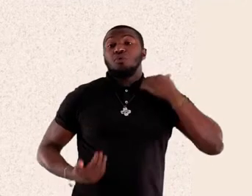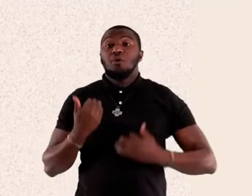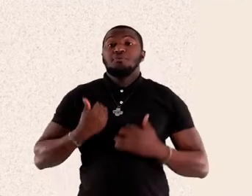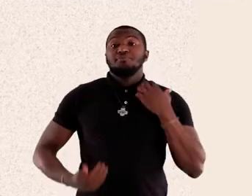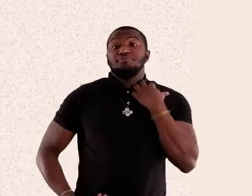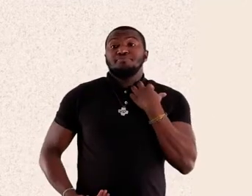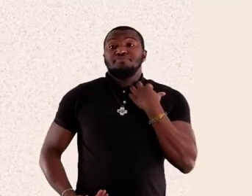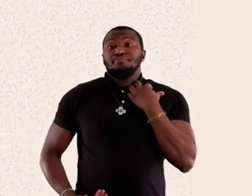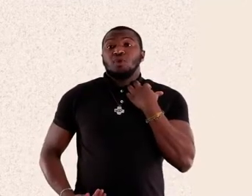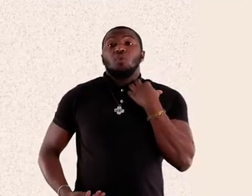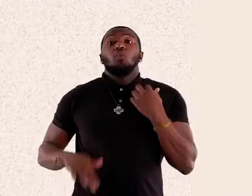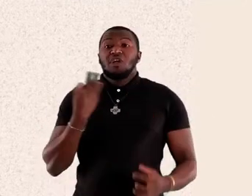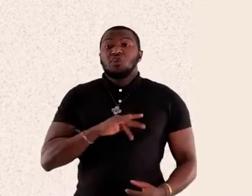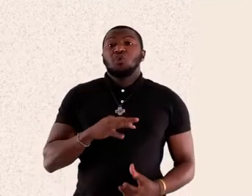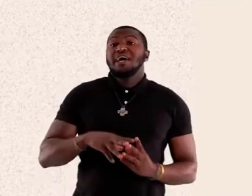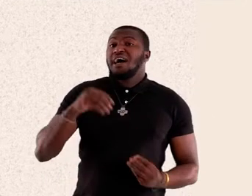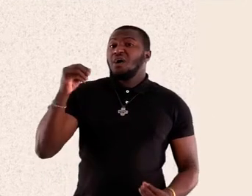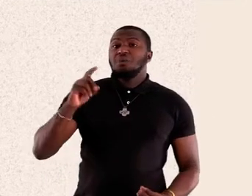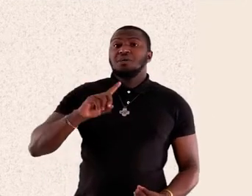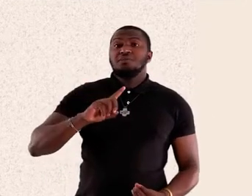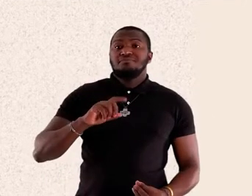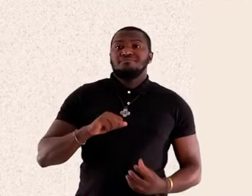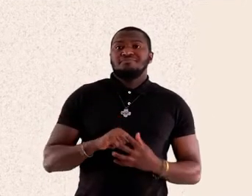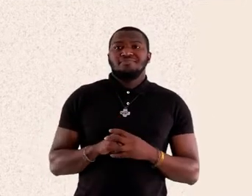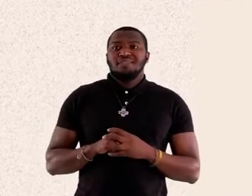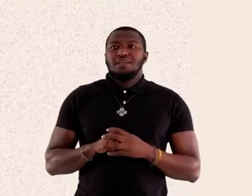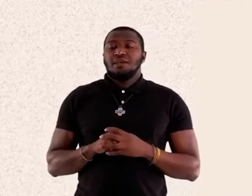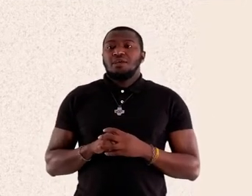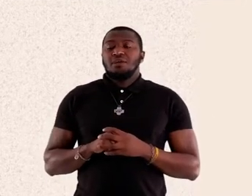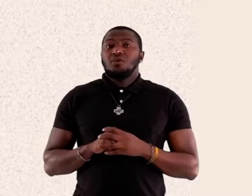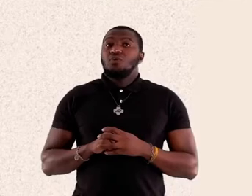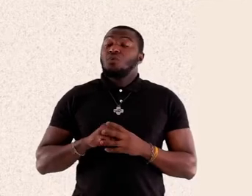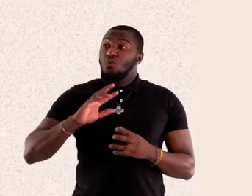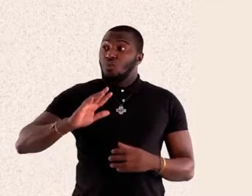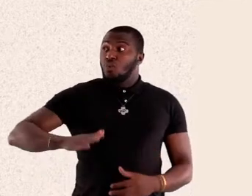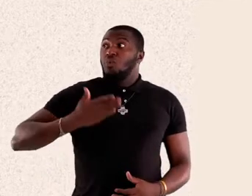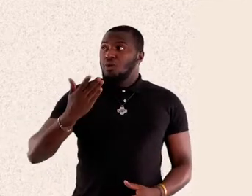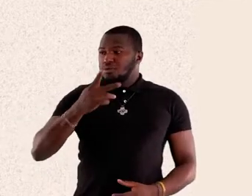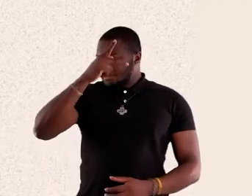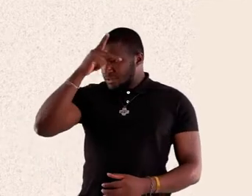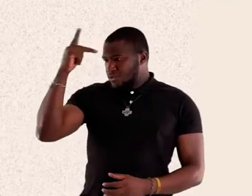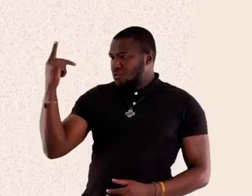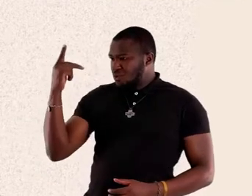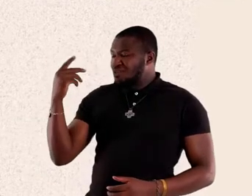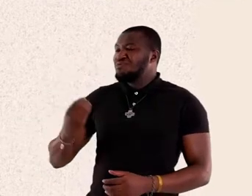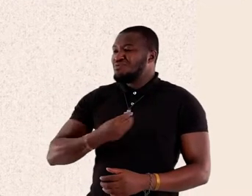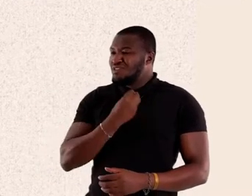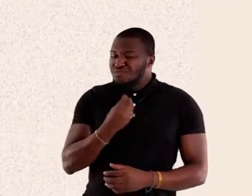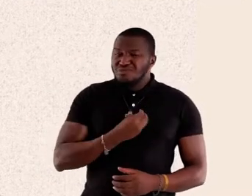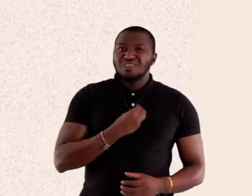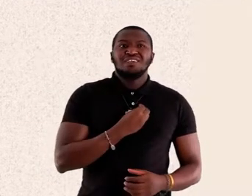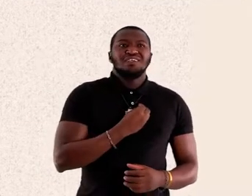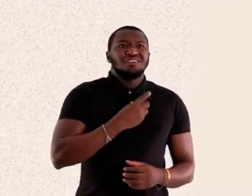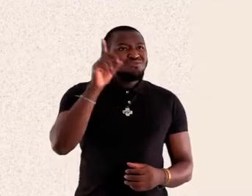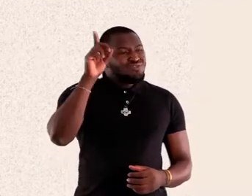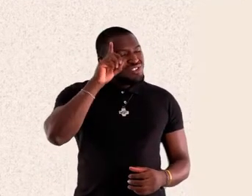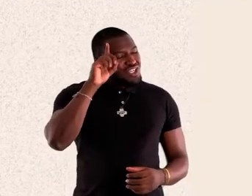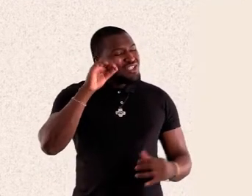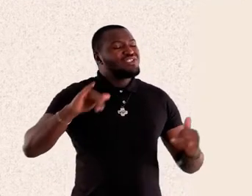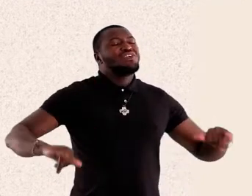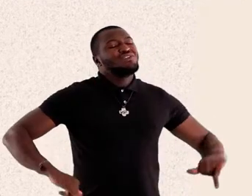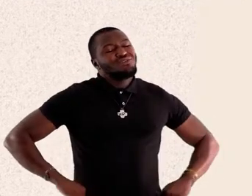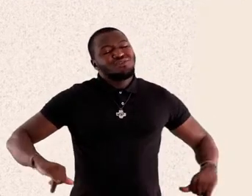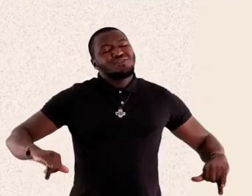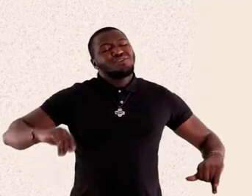E aí o por quem e para quem já passou por situações muito dolorosas a sensação